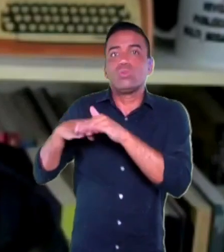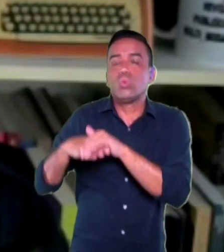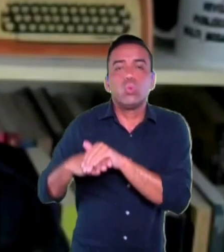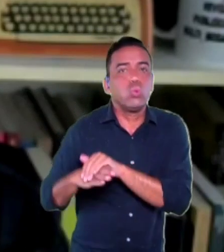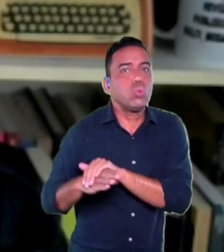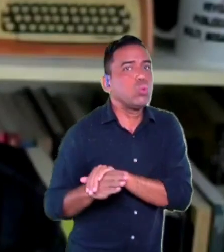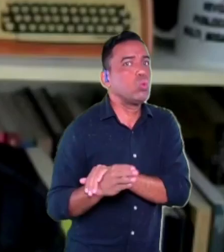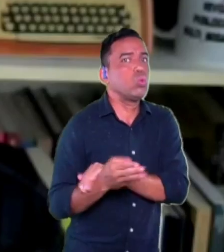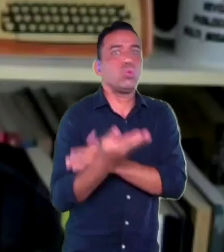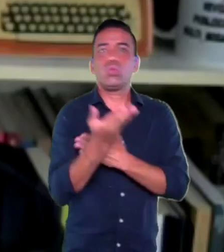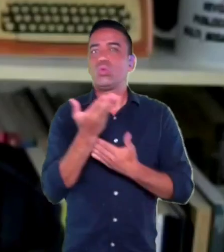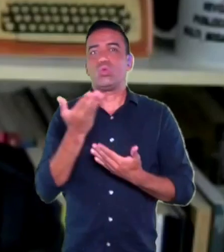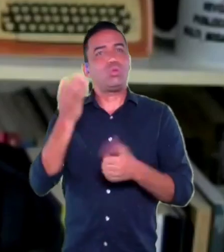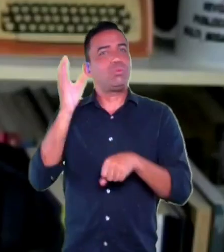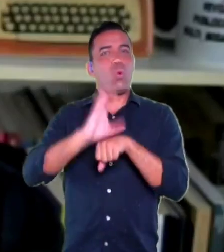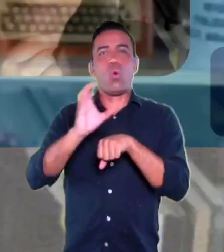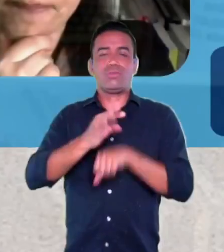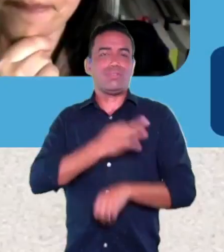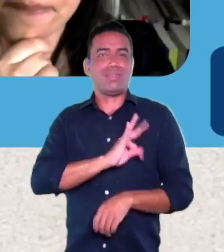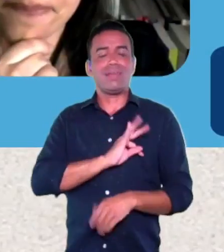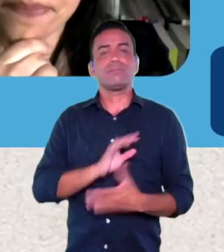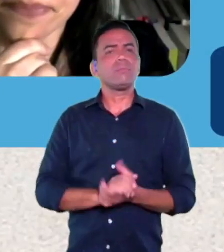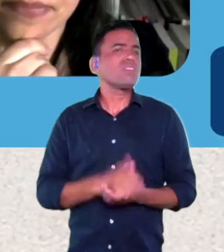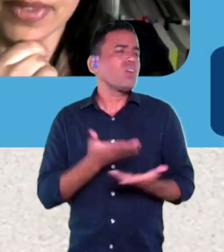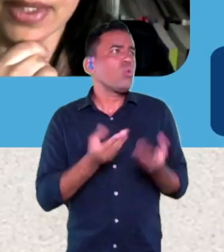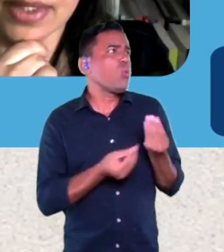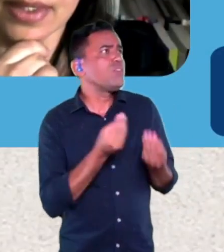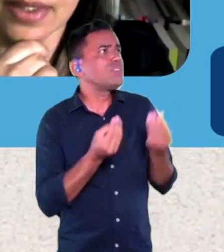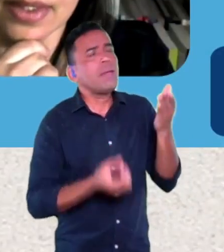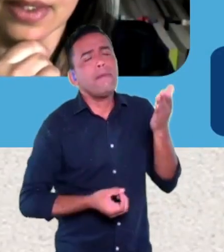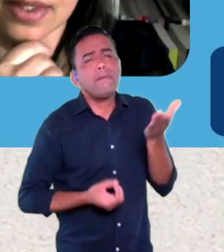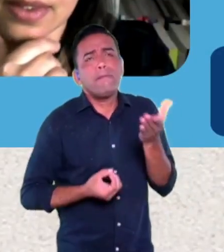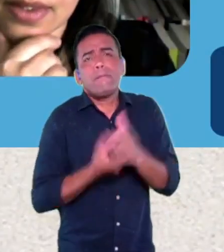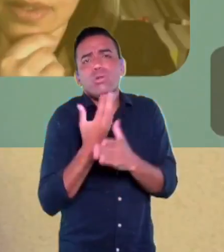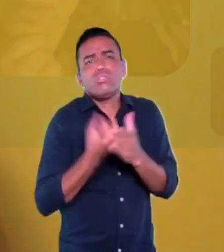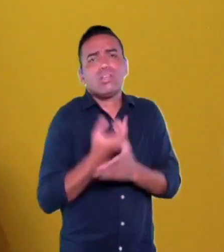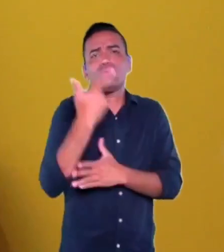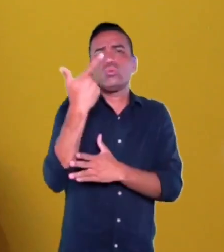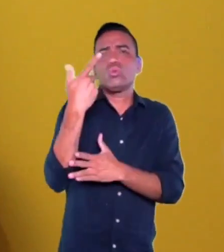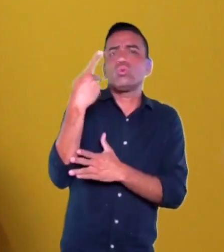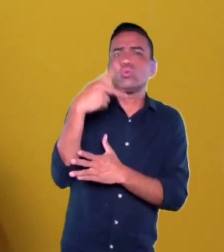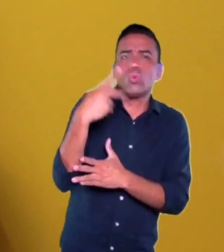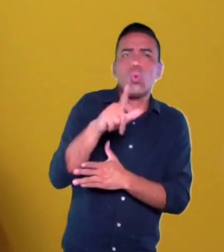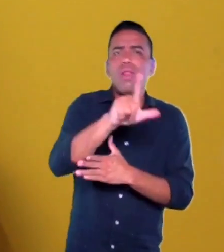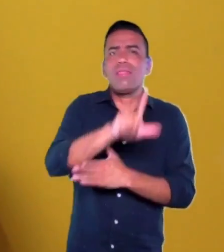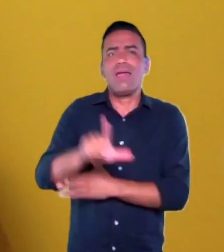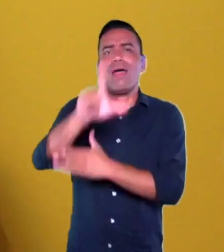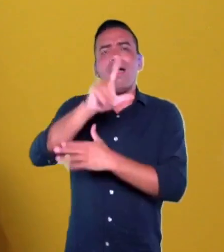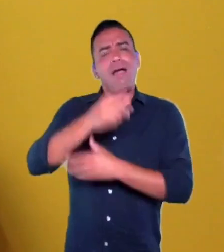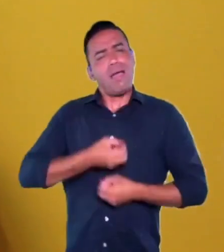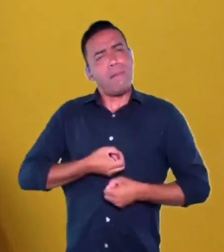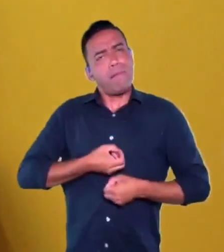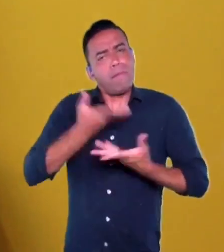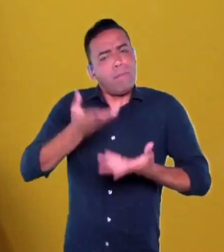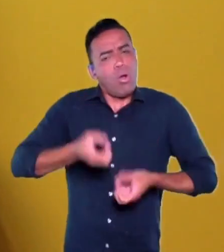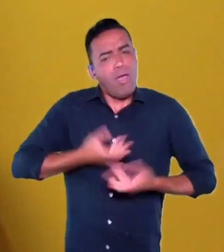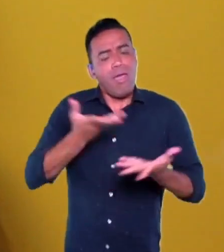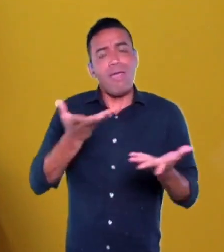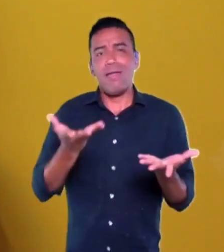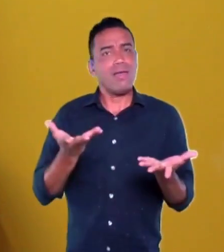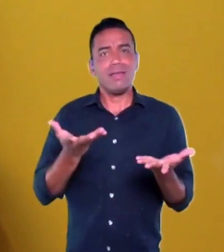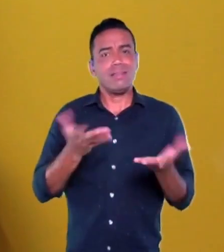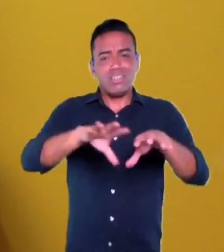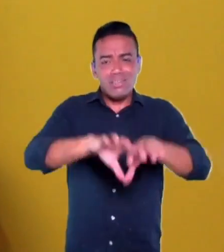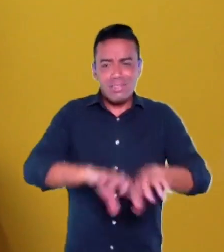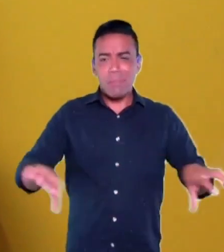né? E como que você leva a sua produção literária, né, poética? Não tem jeito de separar,